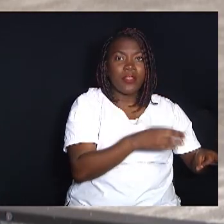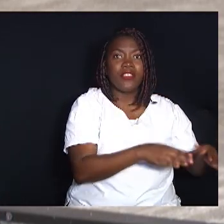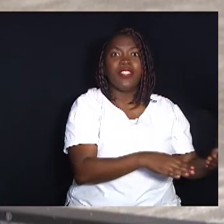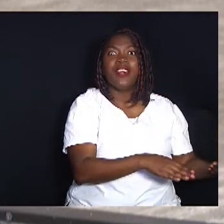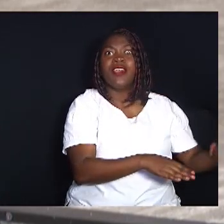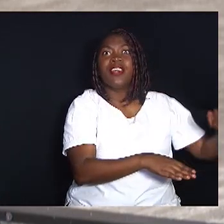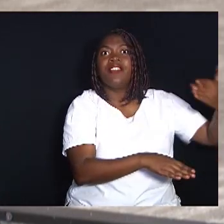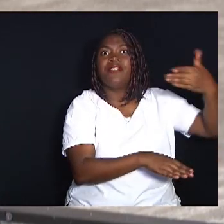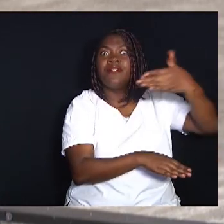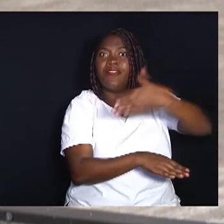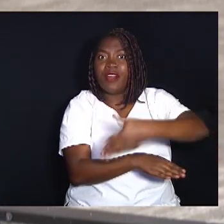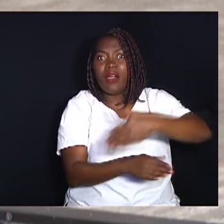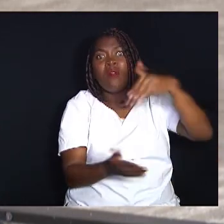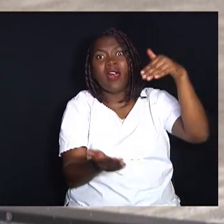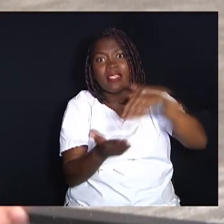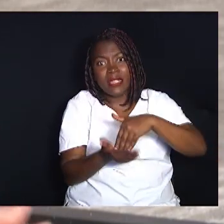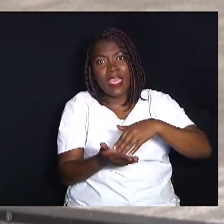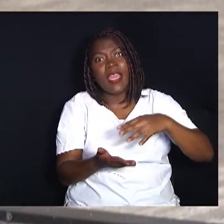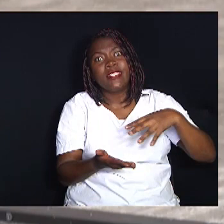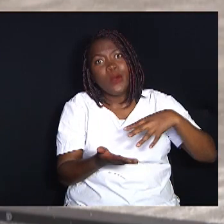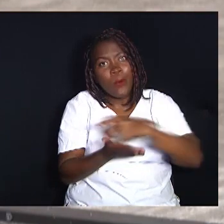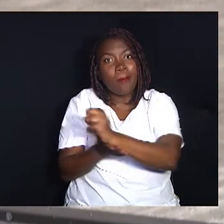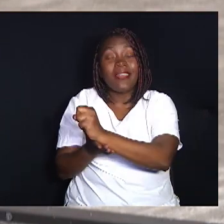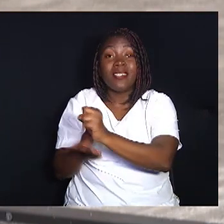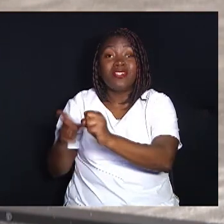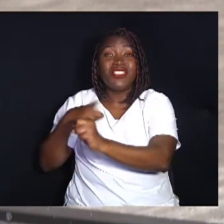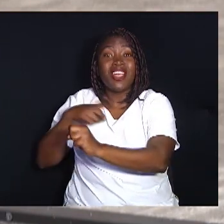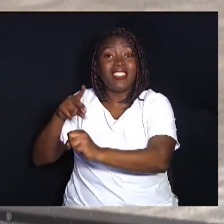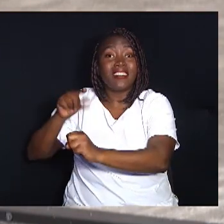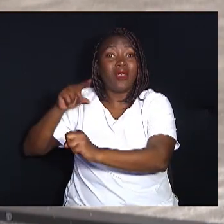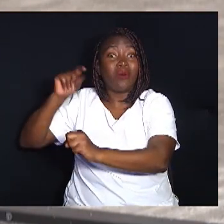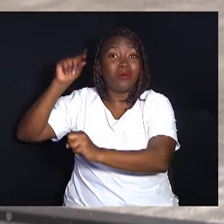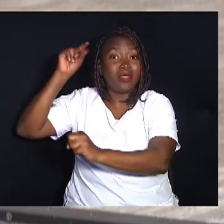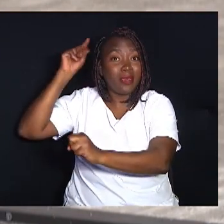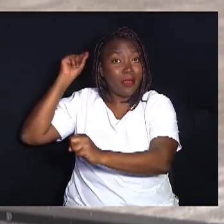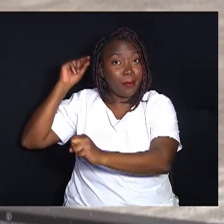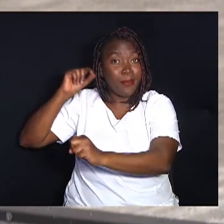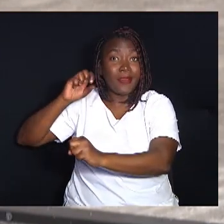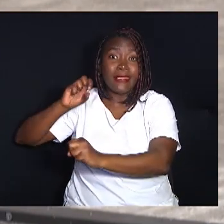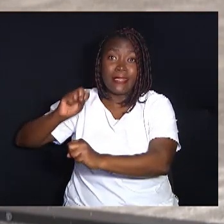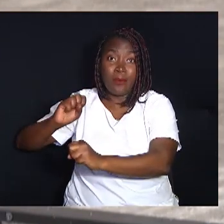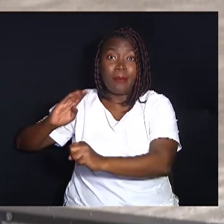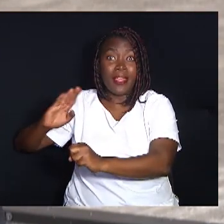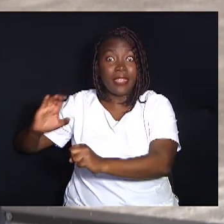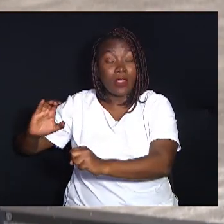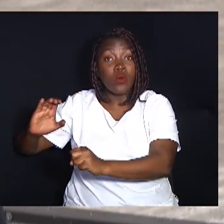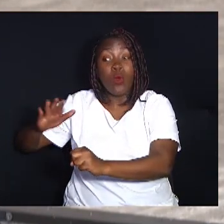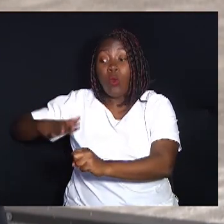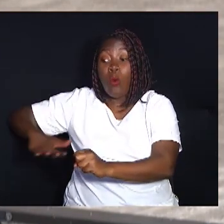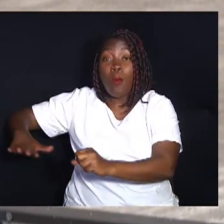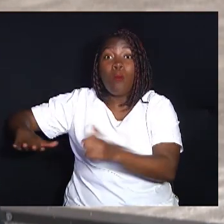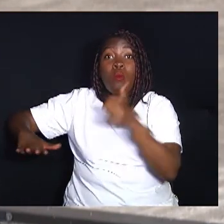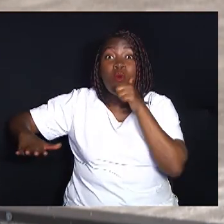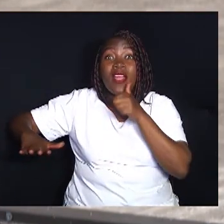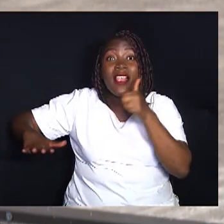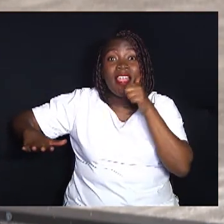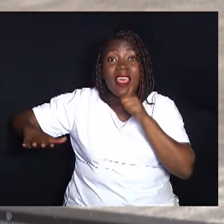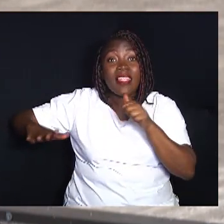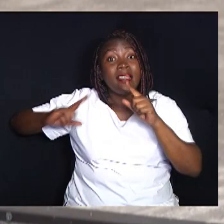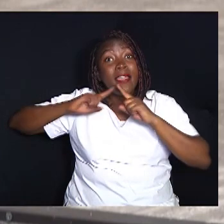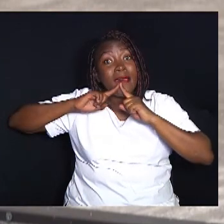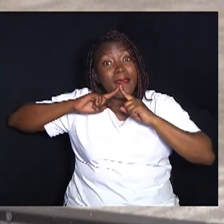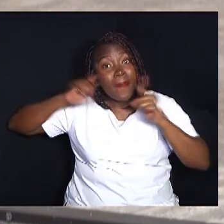essa ocupação que já existe há algum tempo em São Bernardo, de mulheres que reivindicam